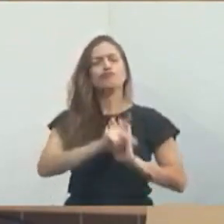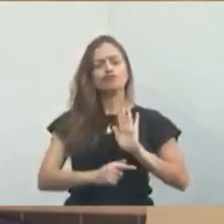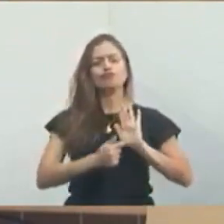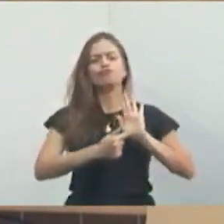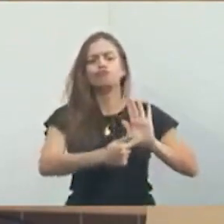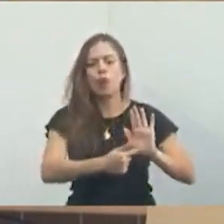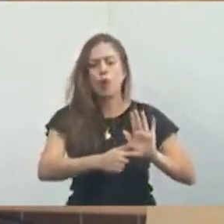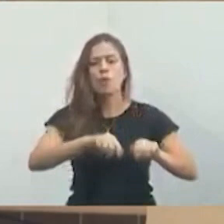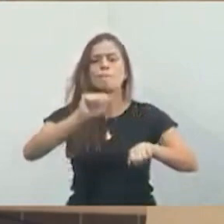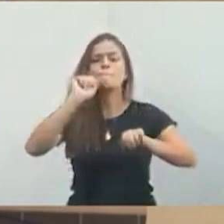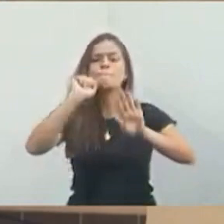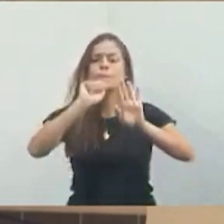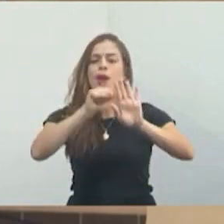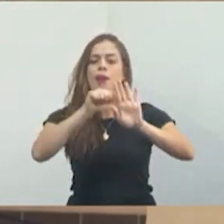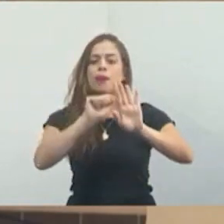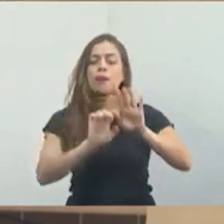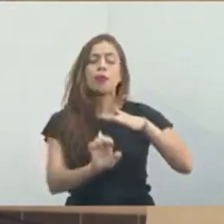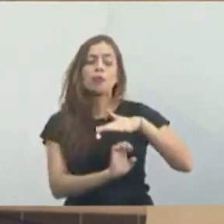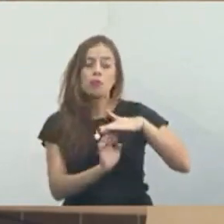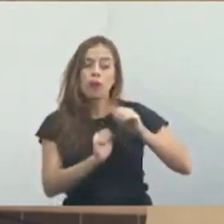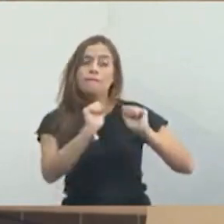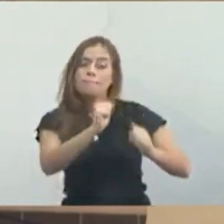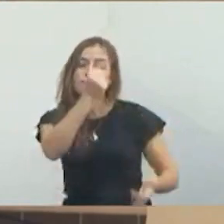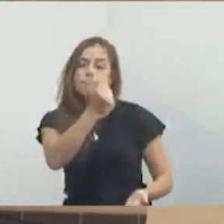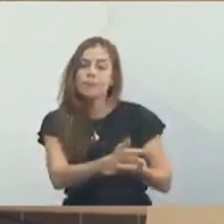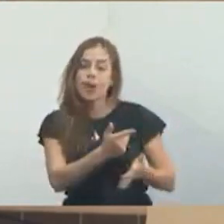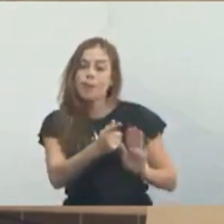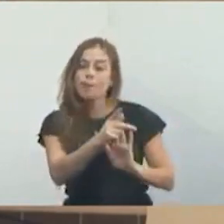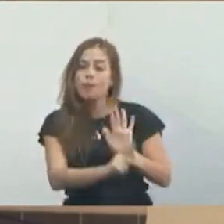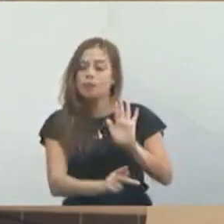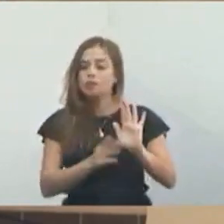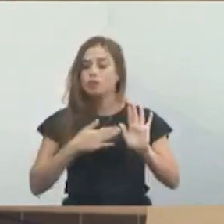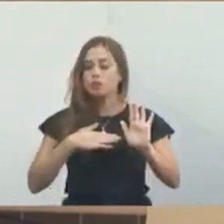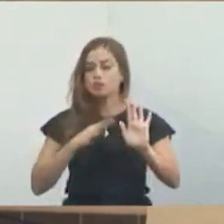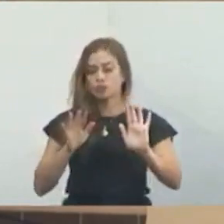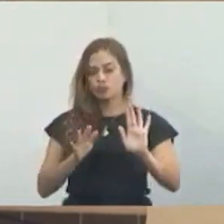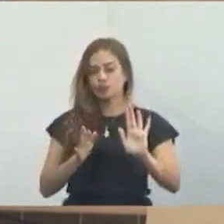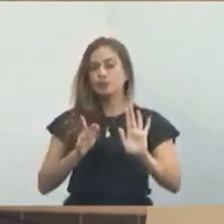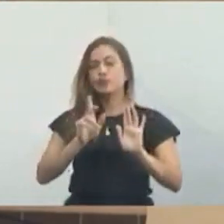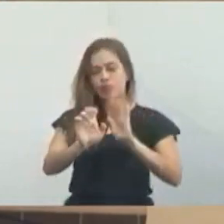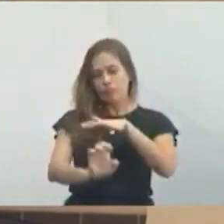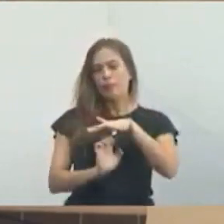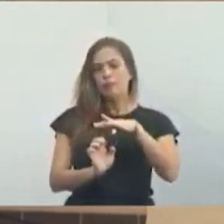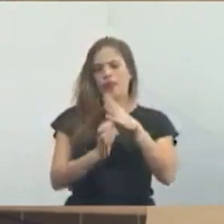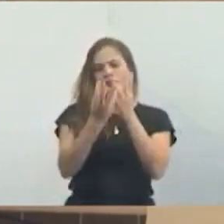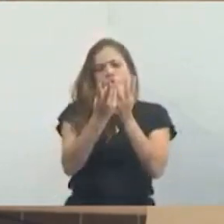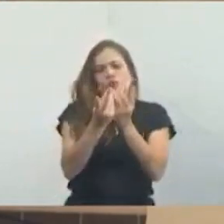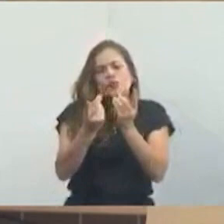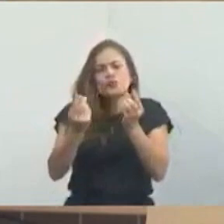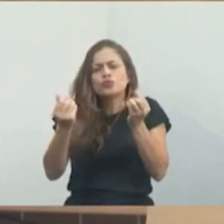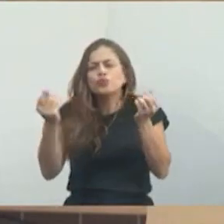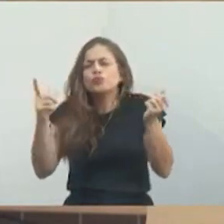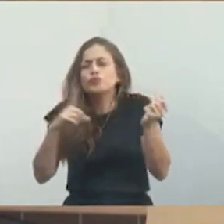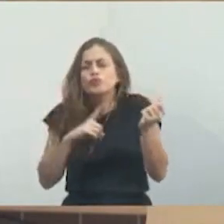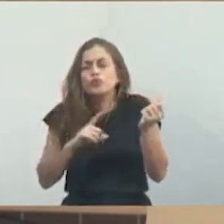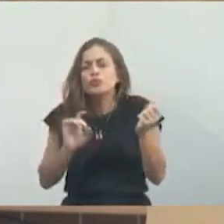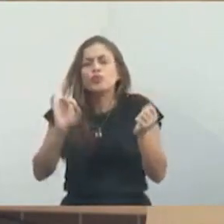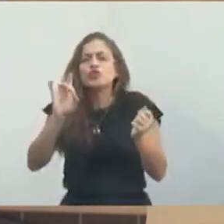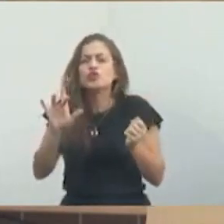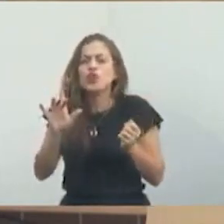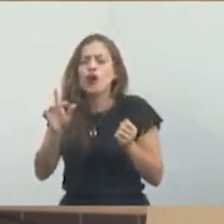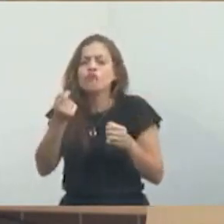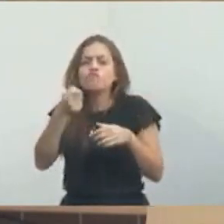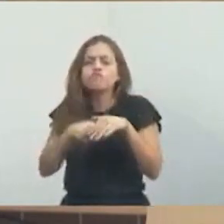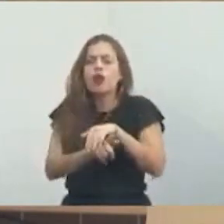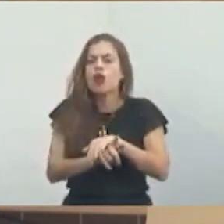porta da empresa e falar assim: pode pagar o meu projeto? As empresas se sensibilizam muito mais do que só depositar no